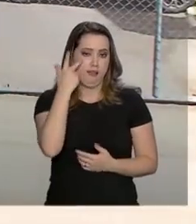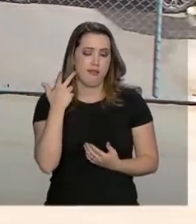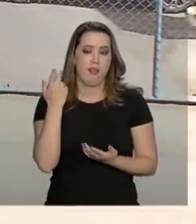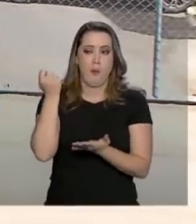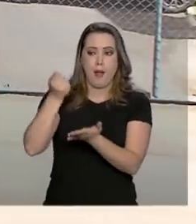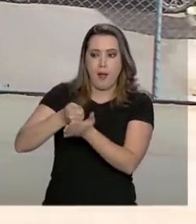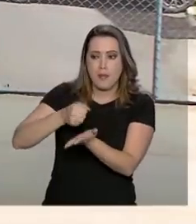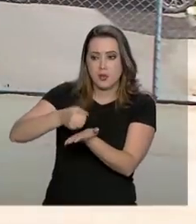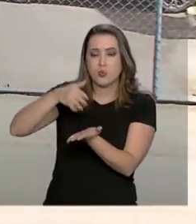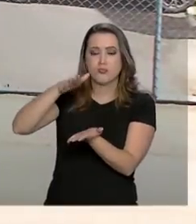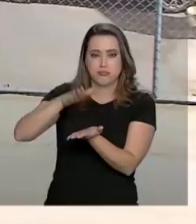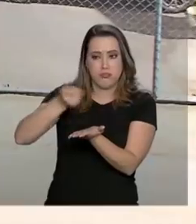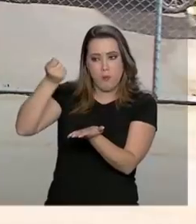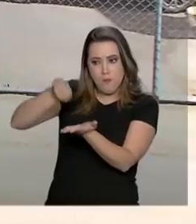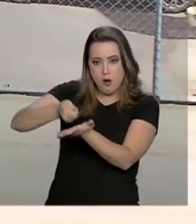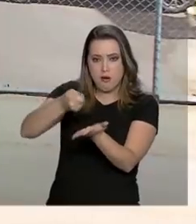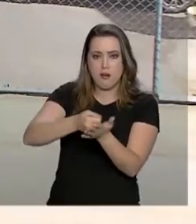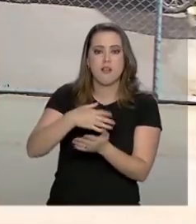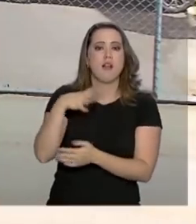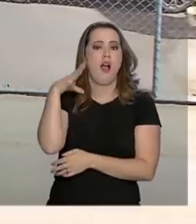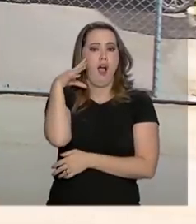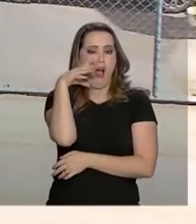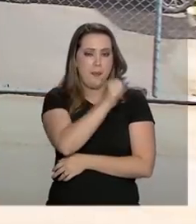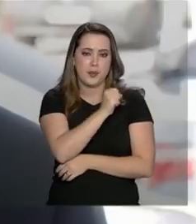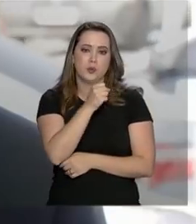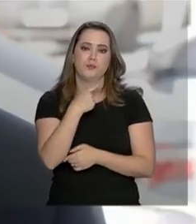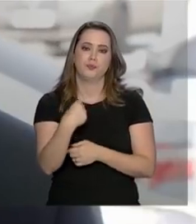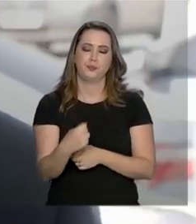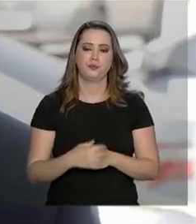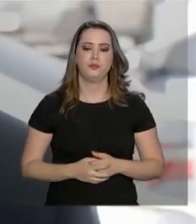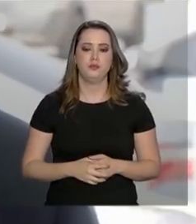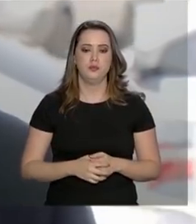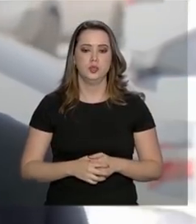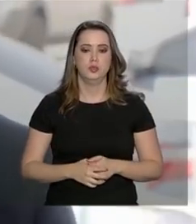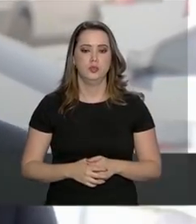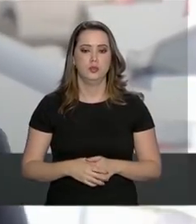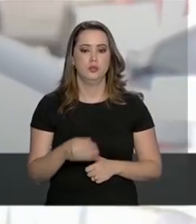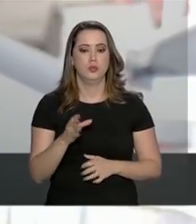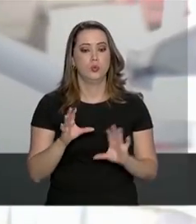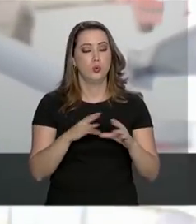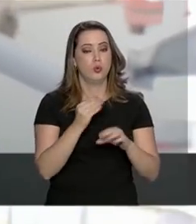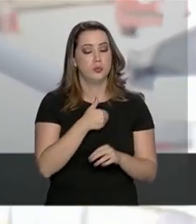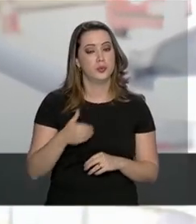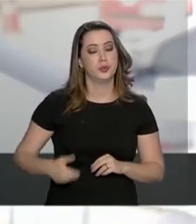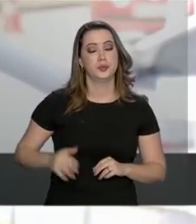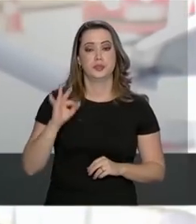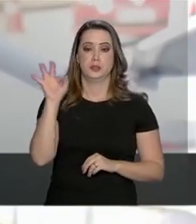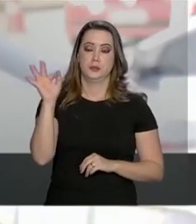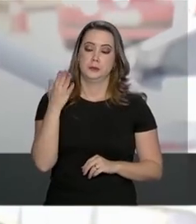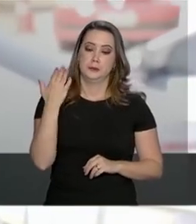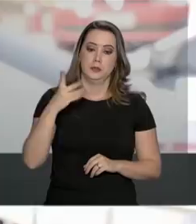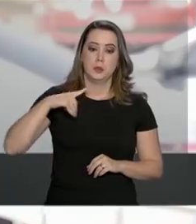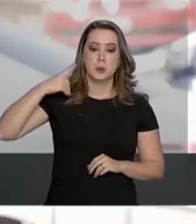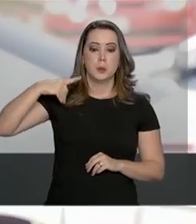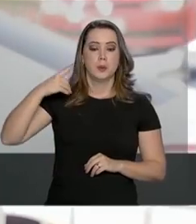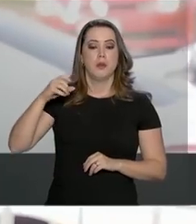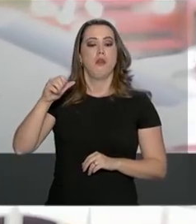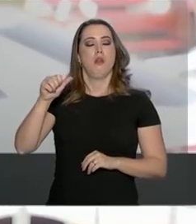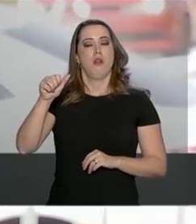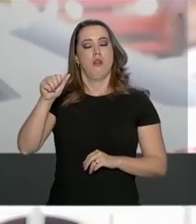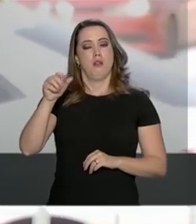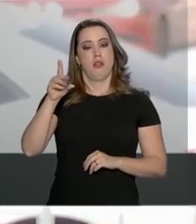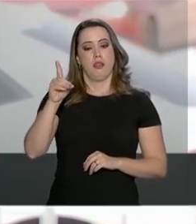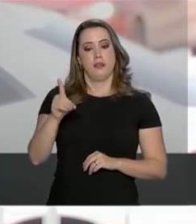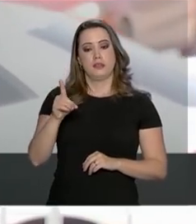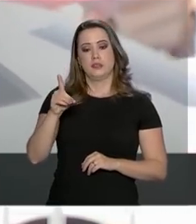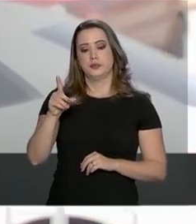das indenizações saia o mais rápido possível. A Defensoria Pública da União veio trazer o